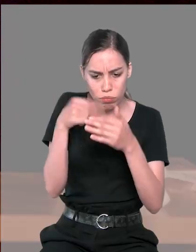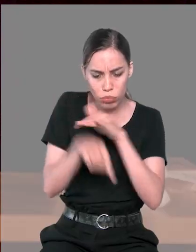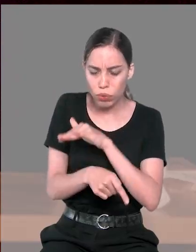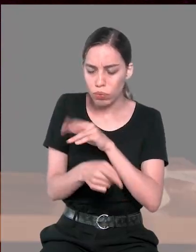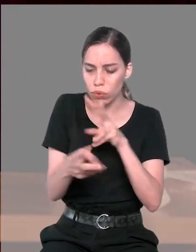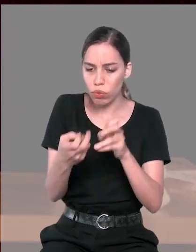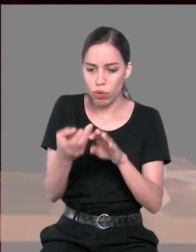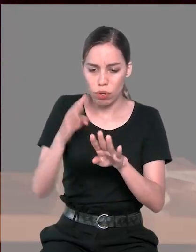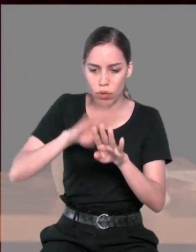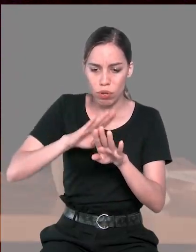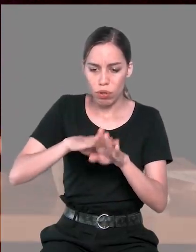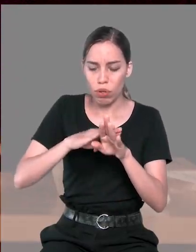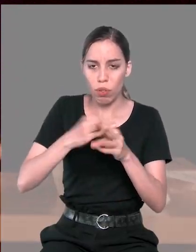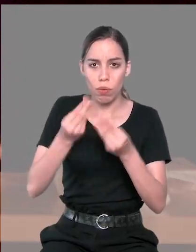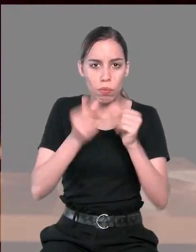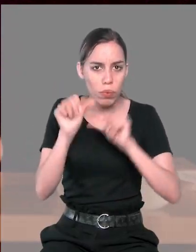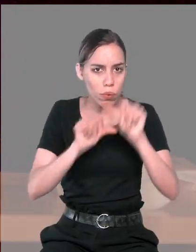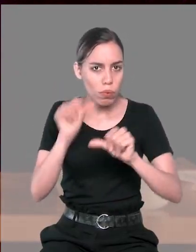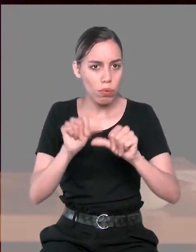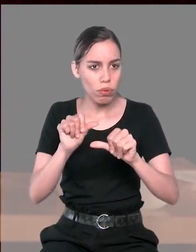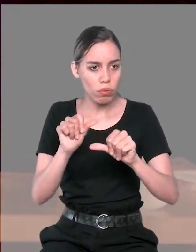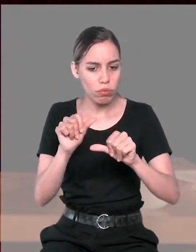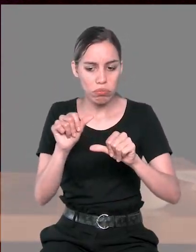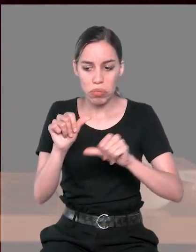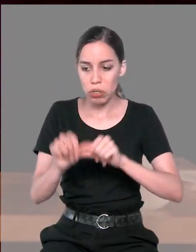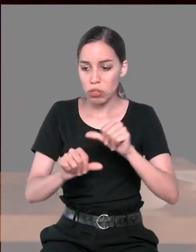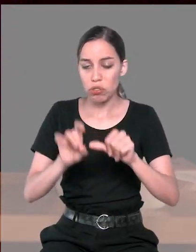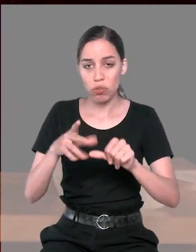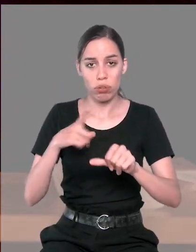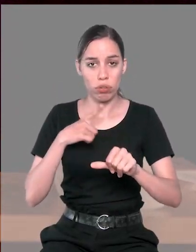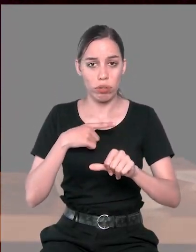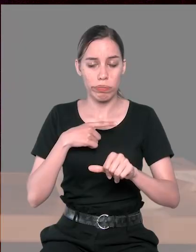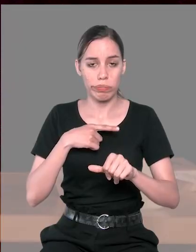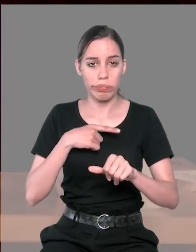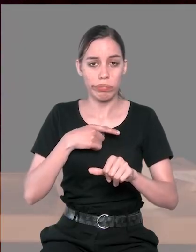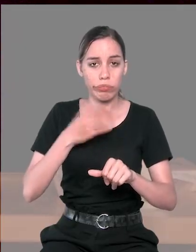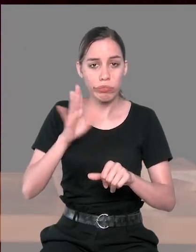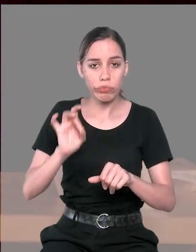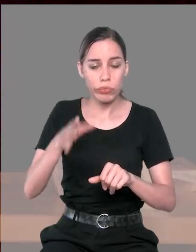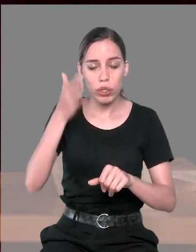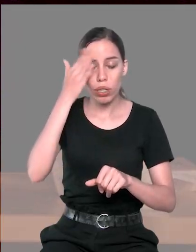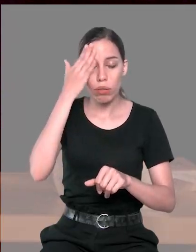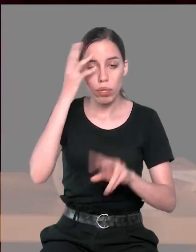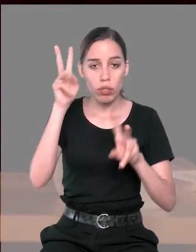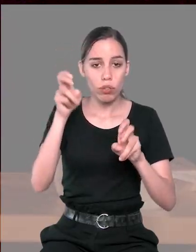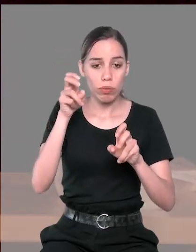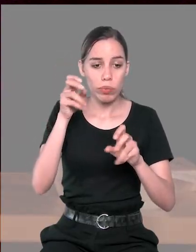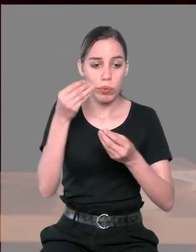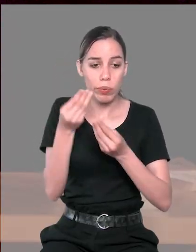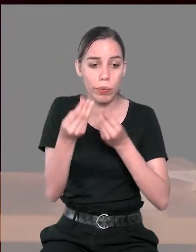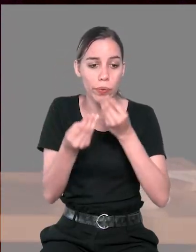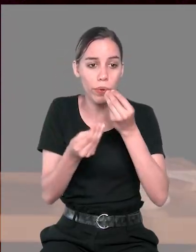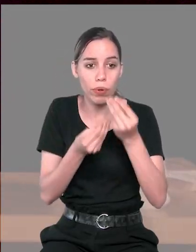tempo. É uma duração, é um ritmo. Como se cada um de nós fosse um nó rítmico no final. Eu